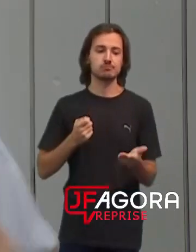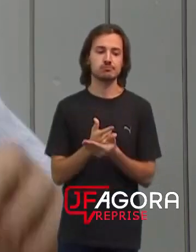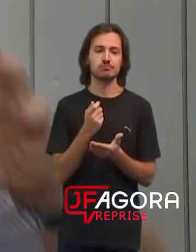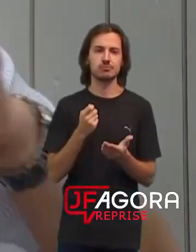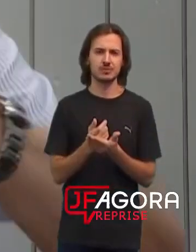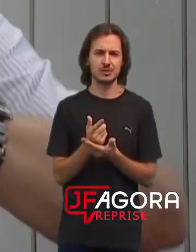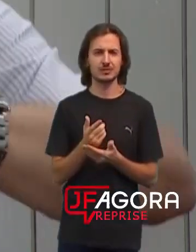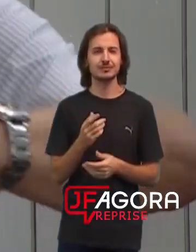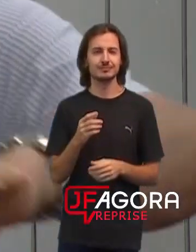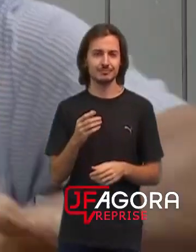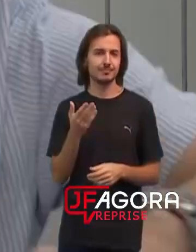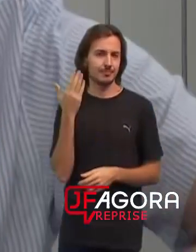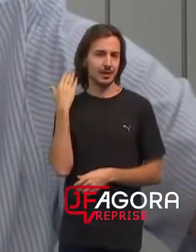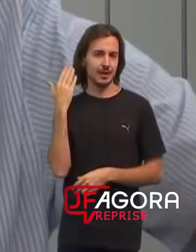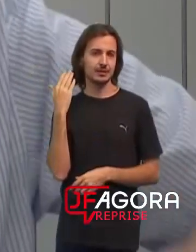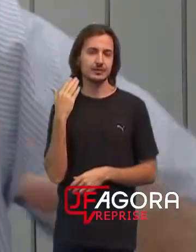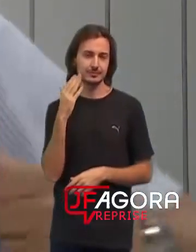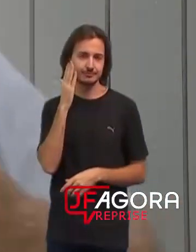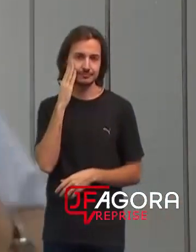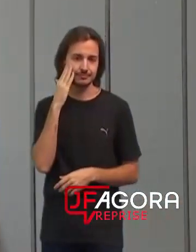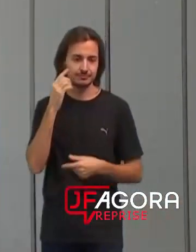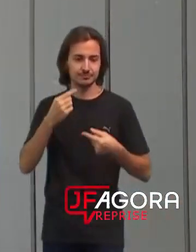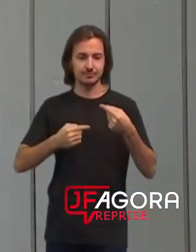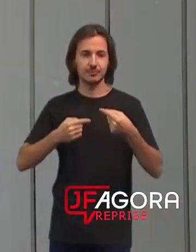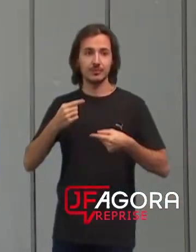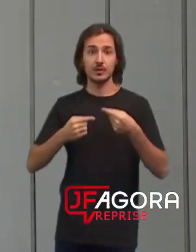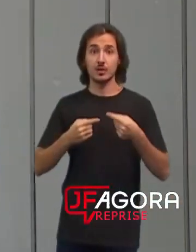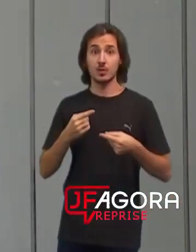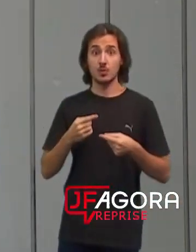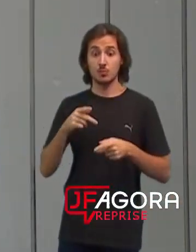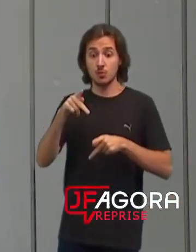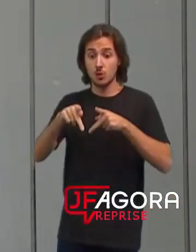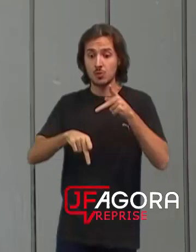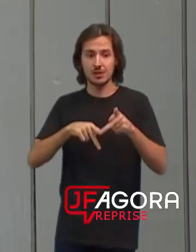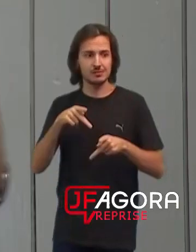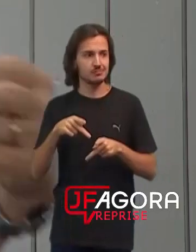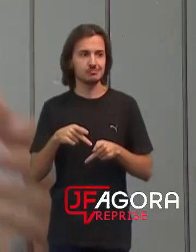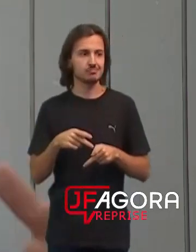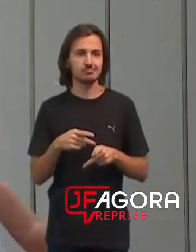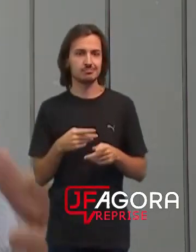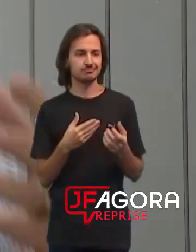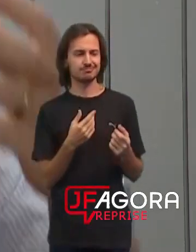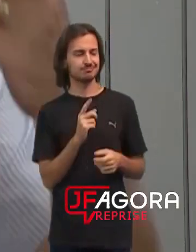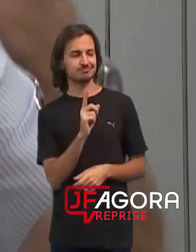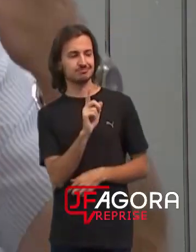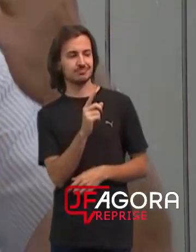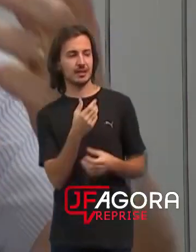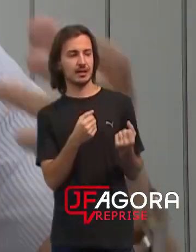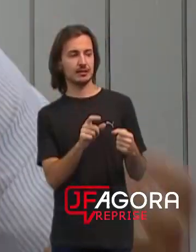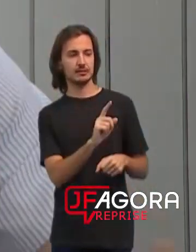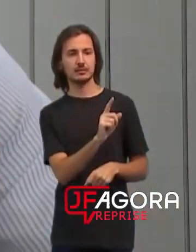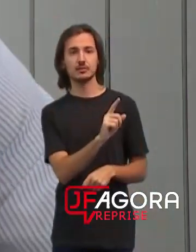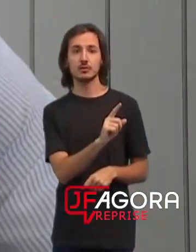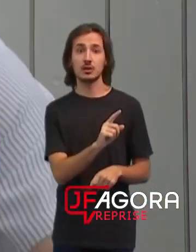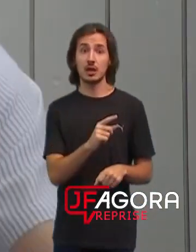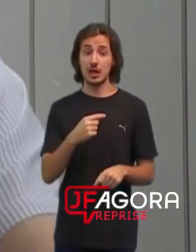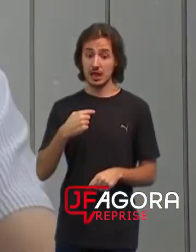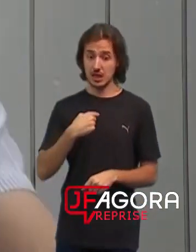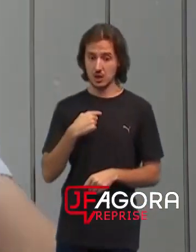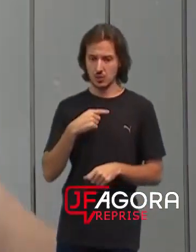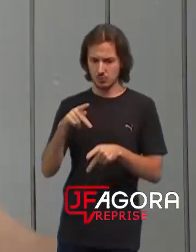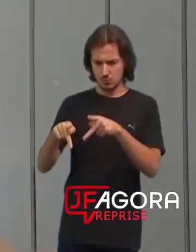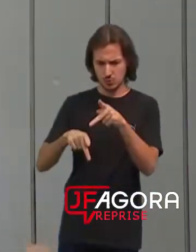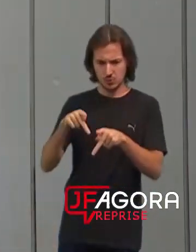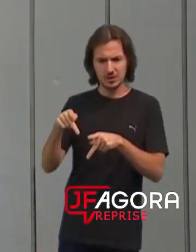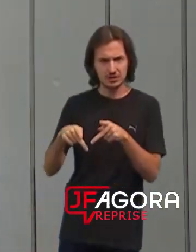para discutir a questão do armamento? A população foi contrária. Eu não posso contrariar a vontade do povo